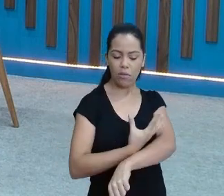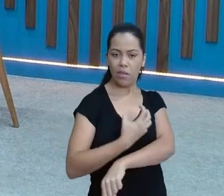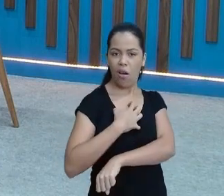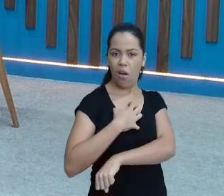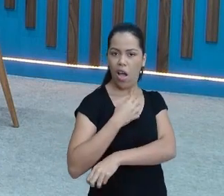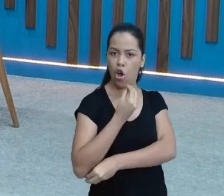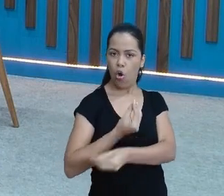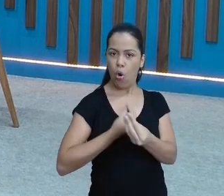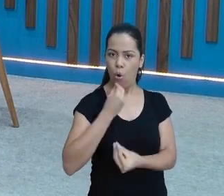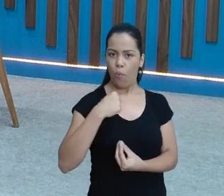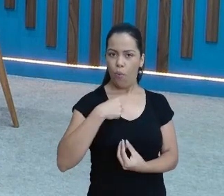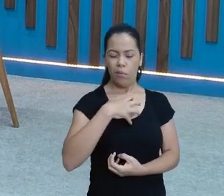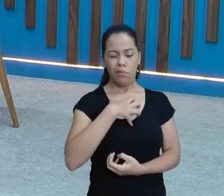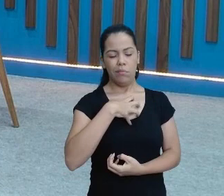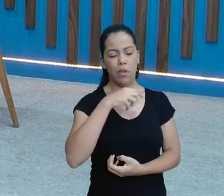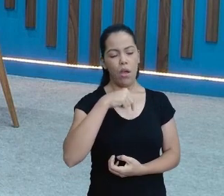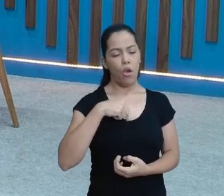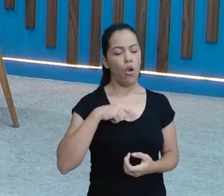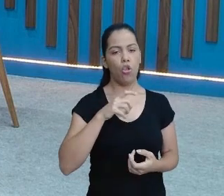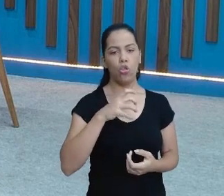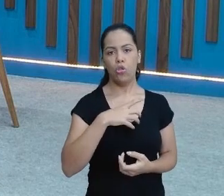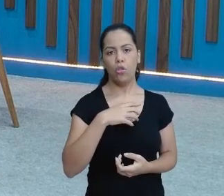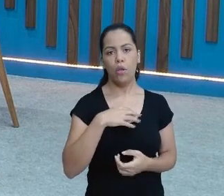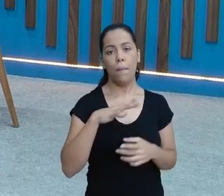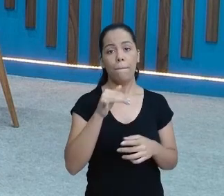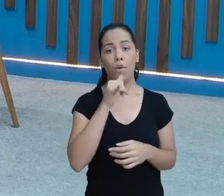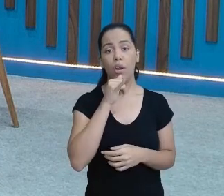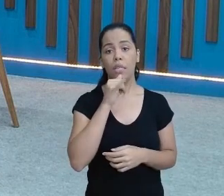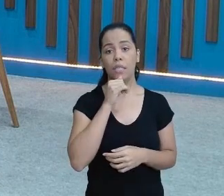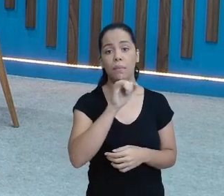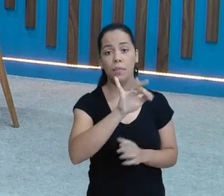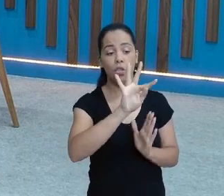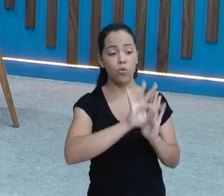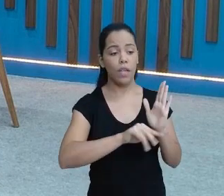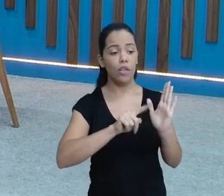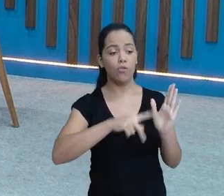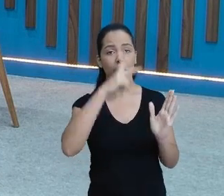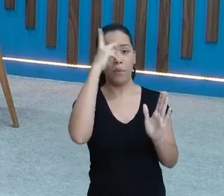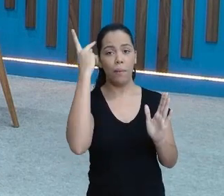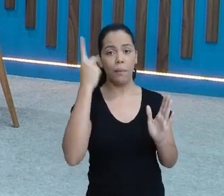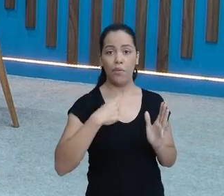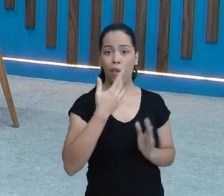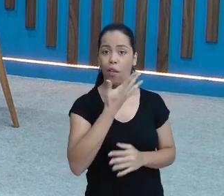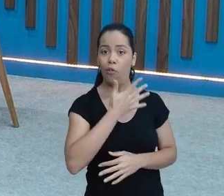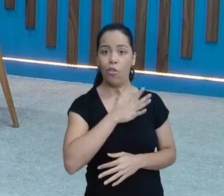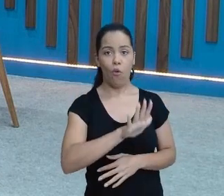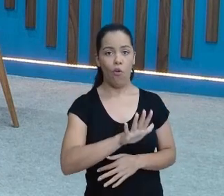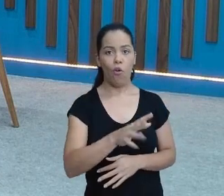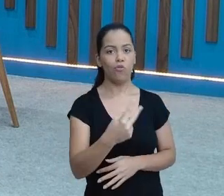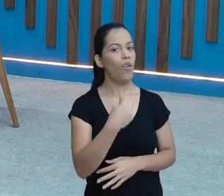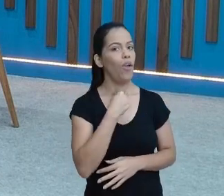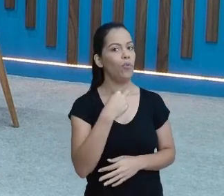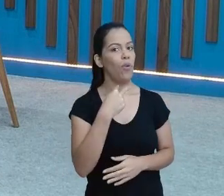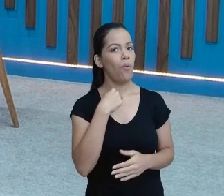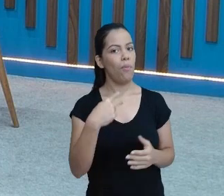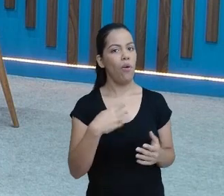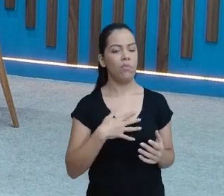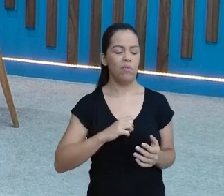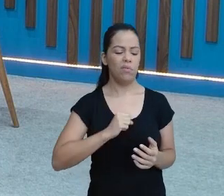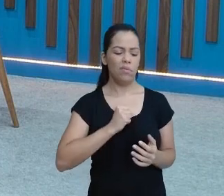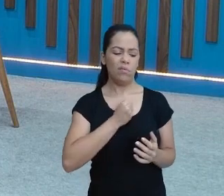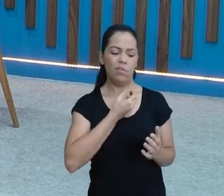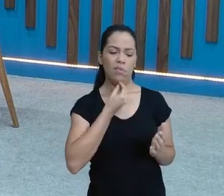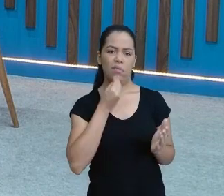cuja personalidade, persona, eu não gosto, eu não posso levar essa minha reticência pessoal, essa